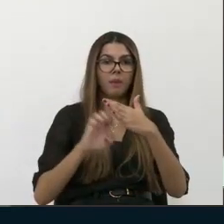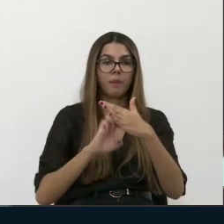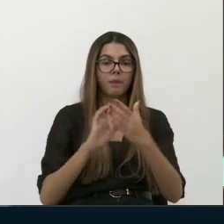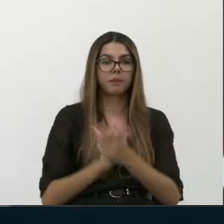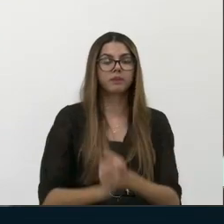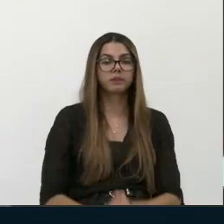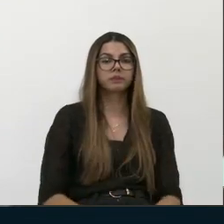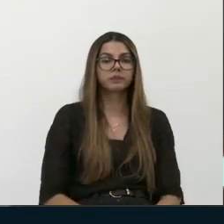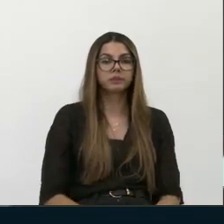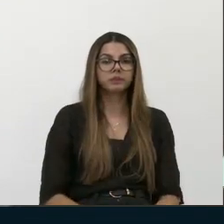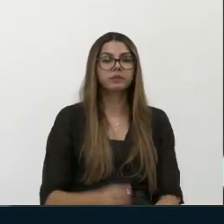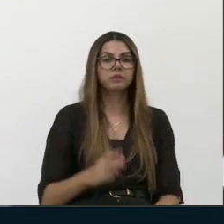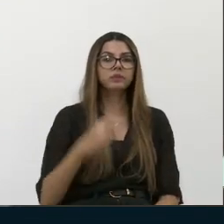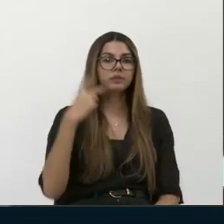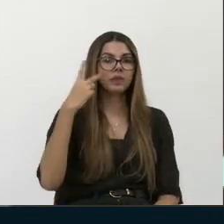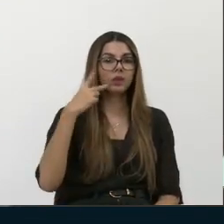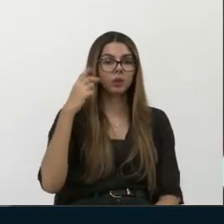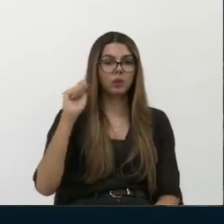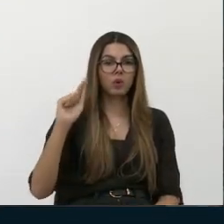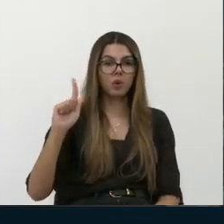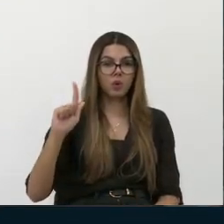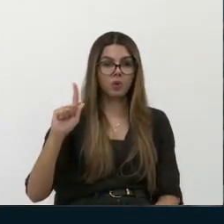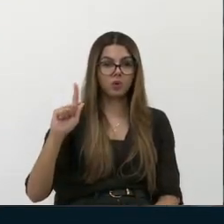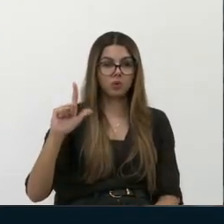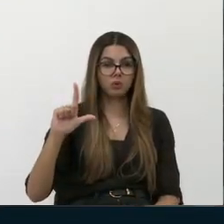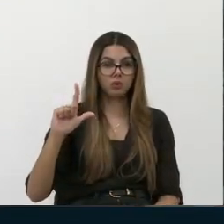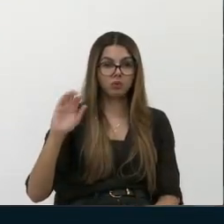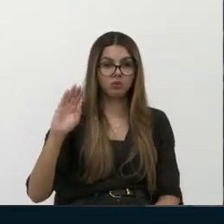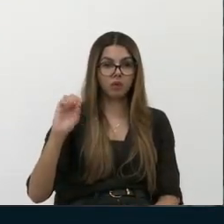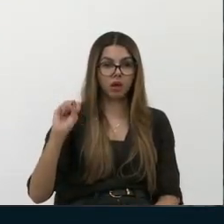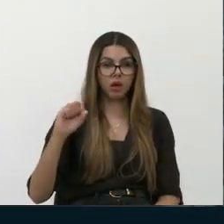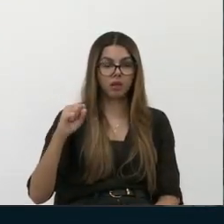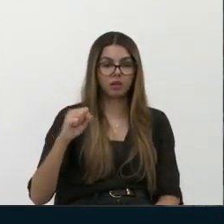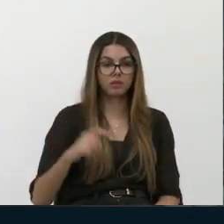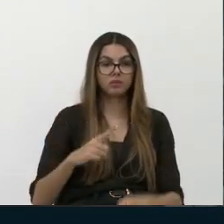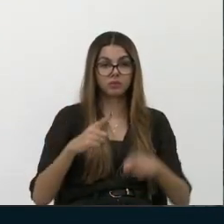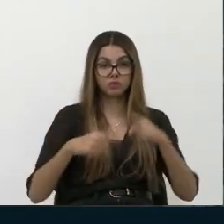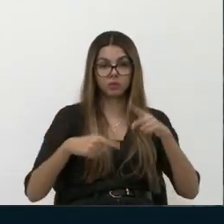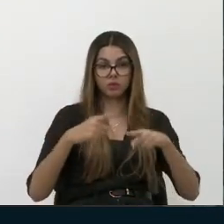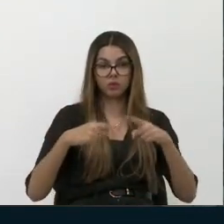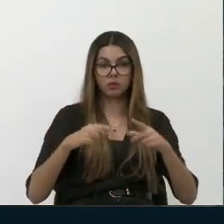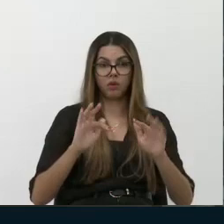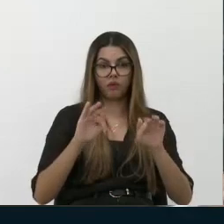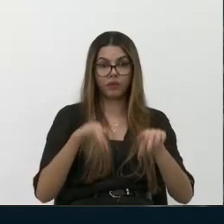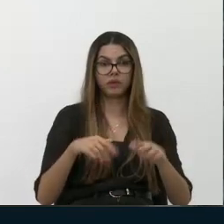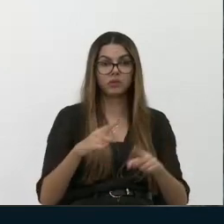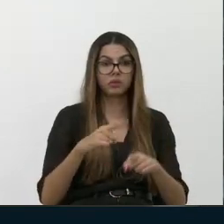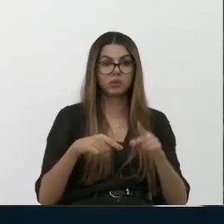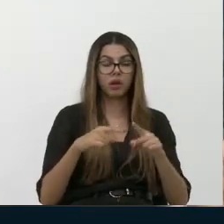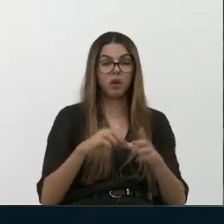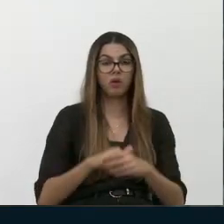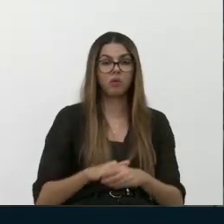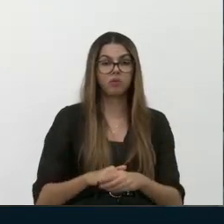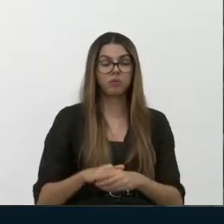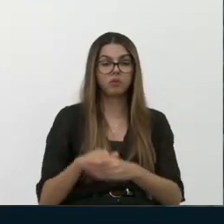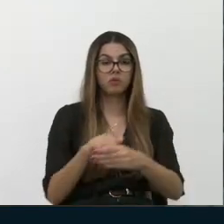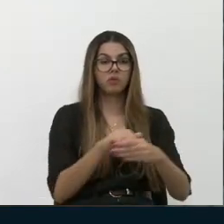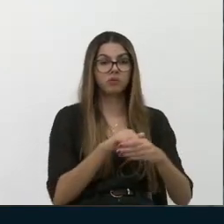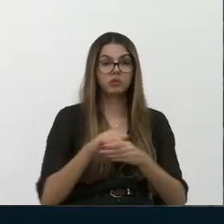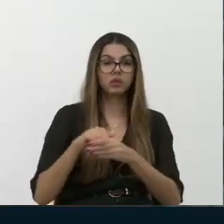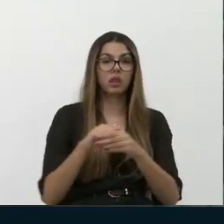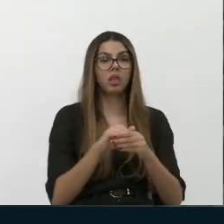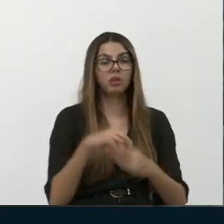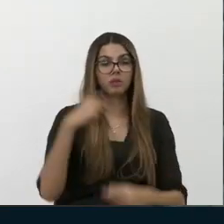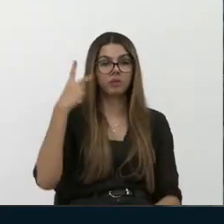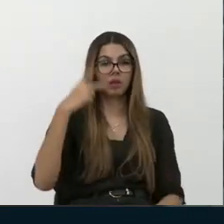Autor, vereador Lucas Sanches. Em discussão. Encerrada a discussão. Em votação. Os